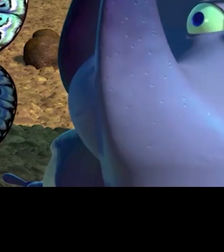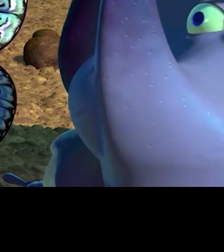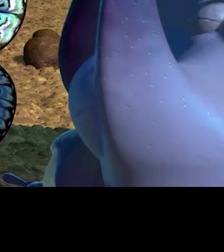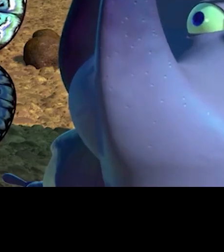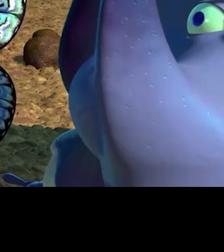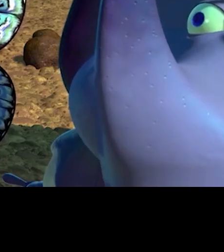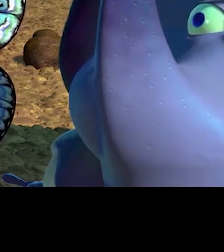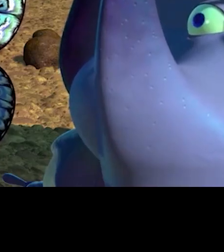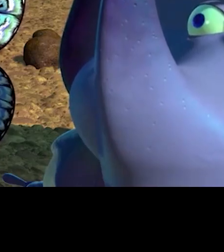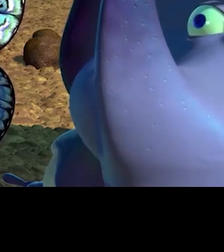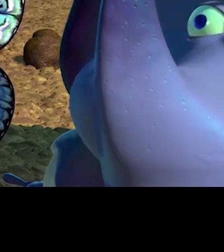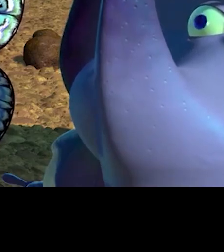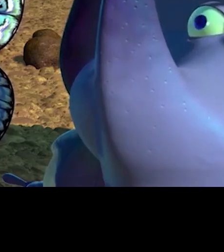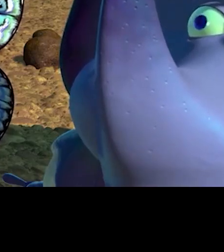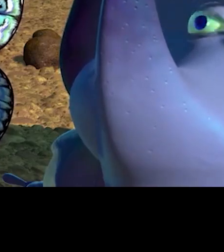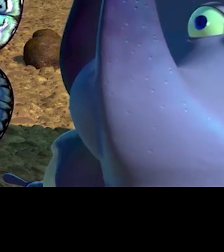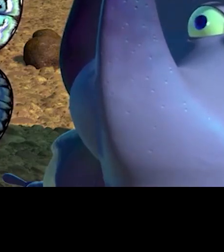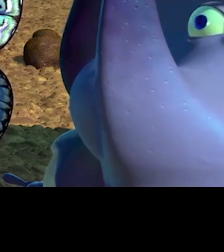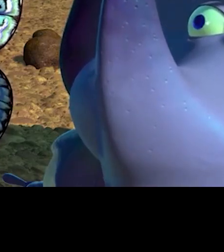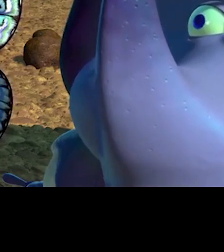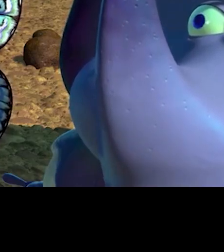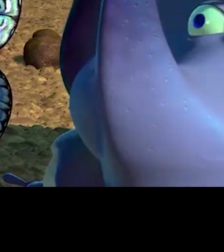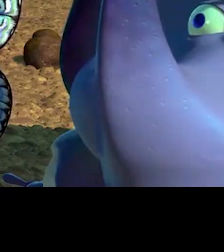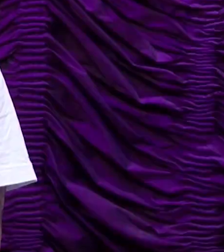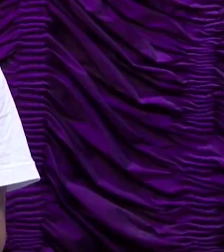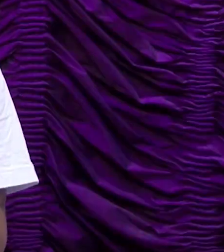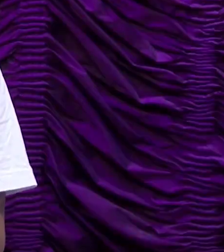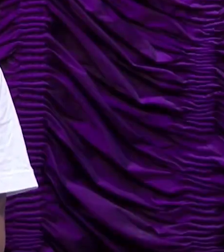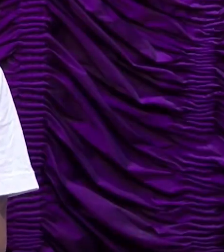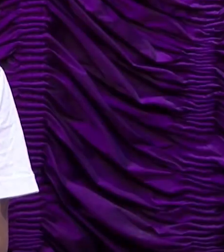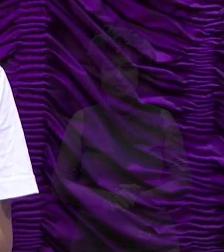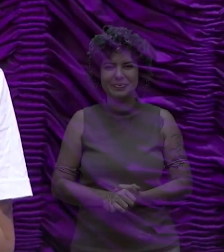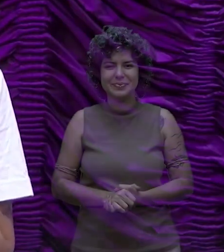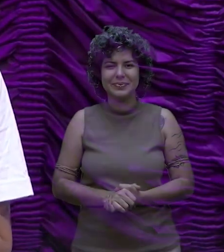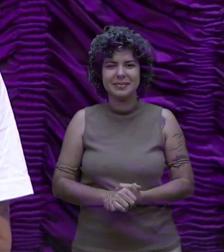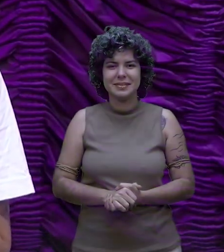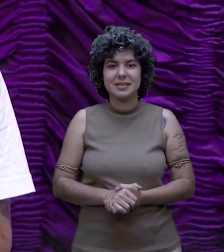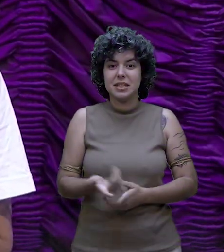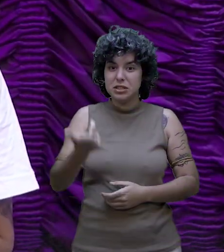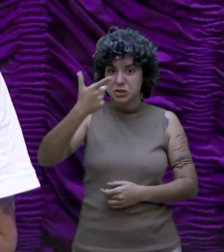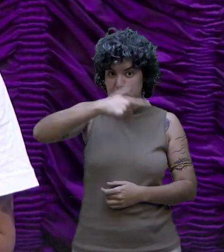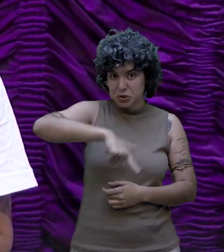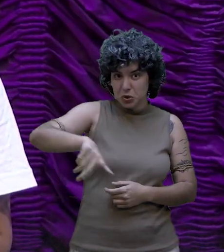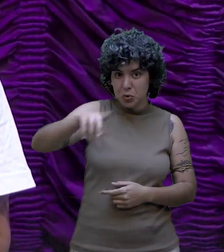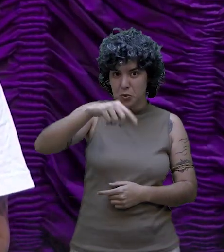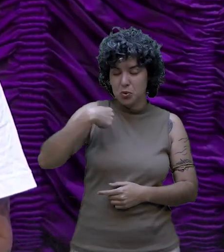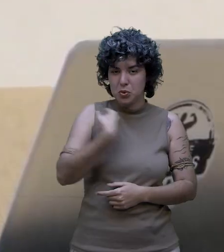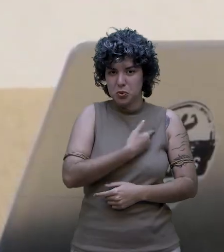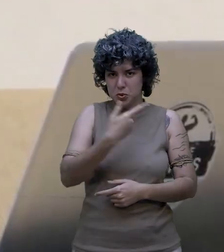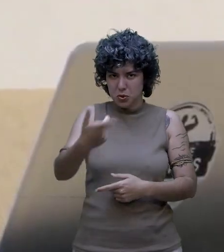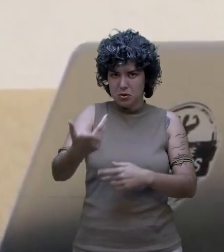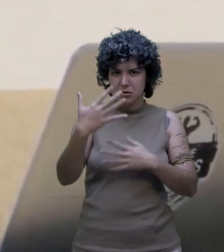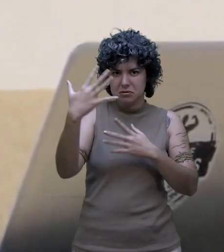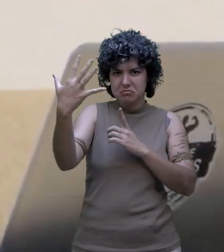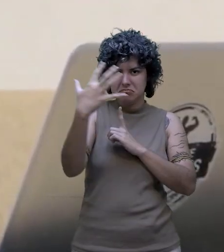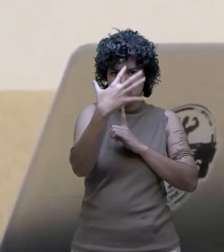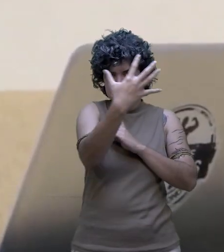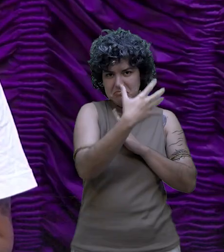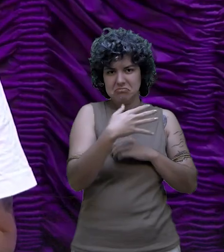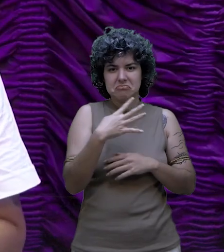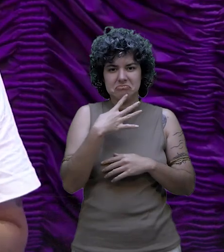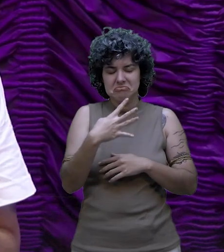Ah, mais uma vez nossa reputação nos precede. Na verdade, eles encontraram uma turma bem melhor. O maluco é